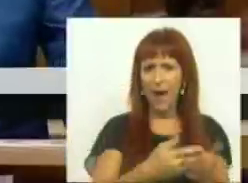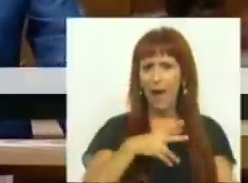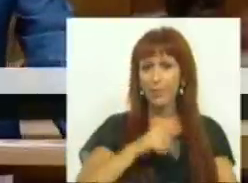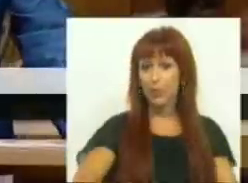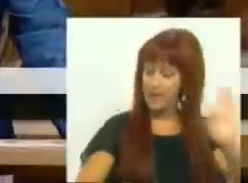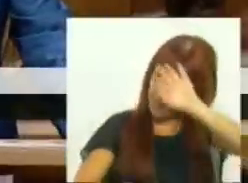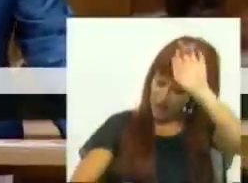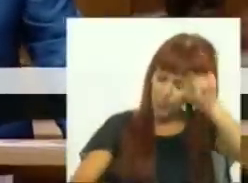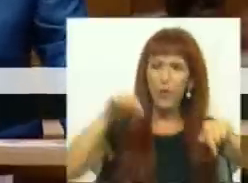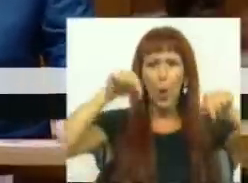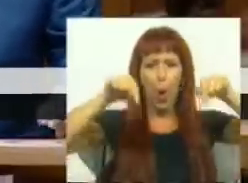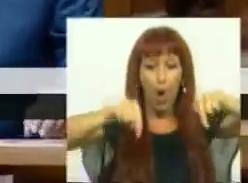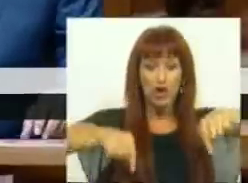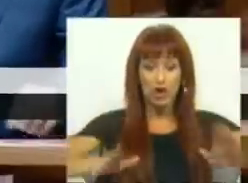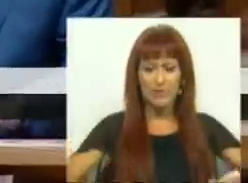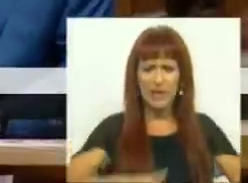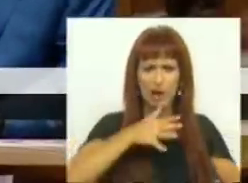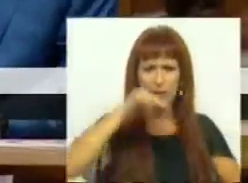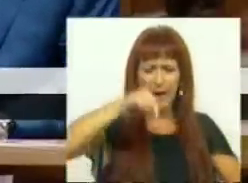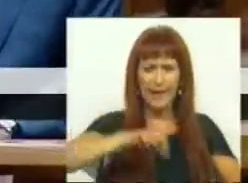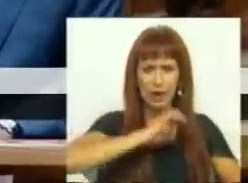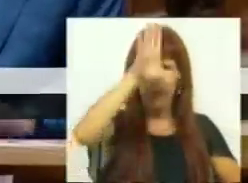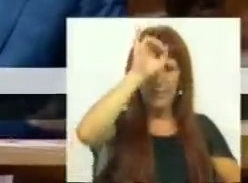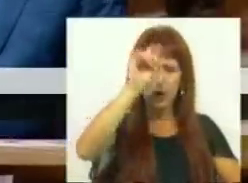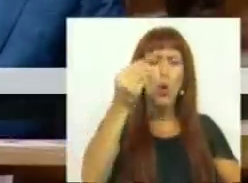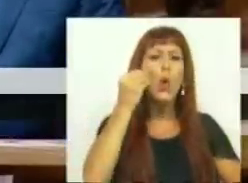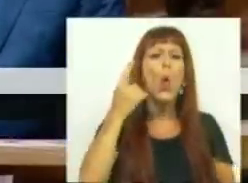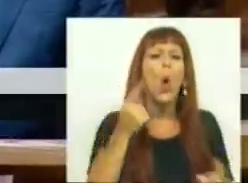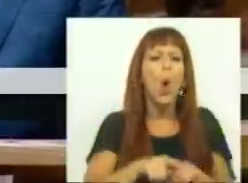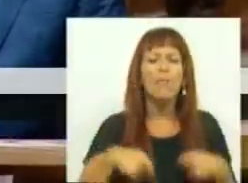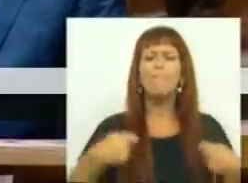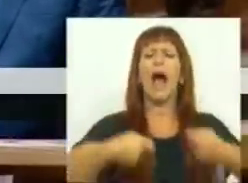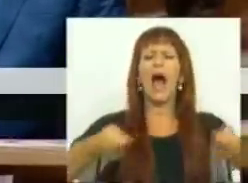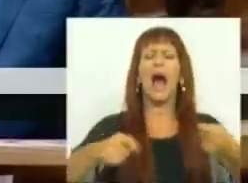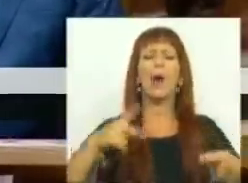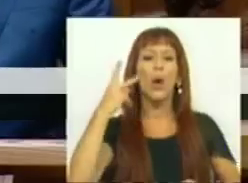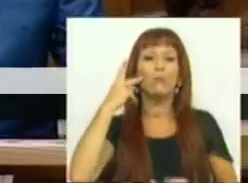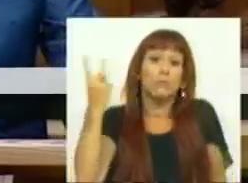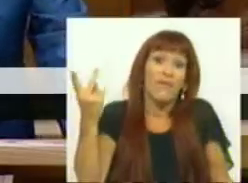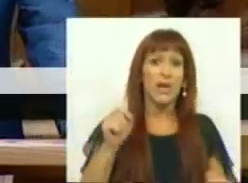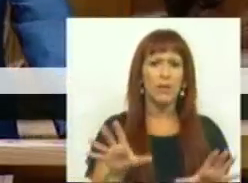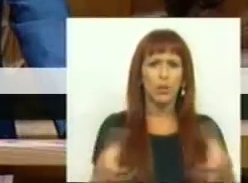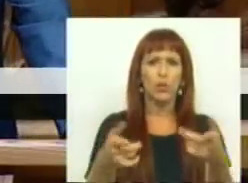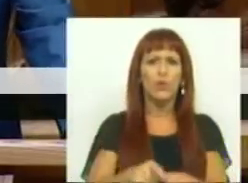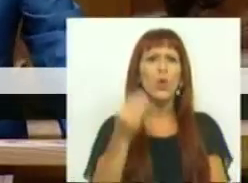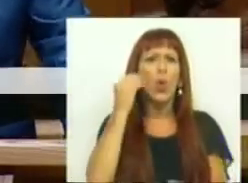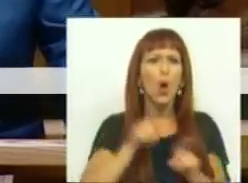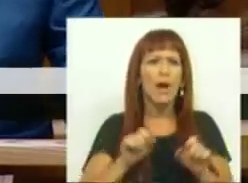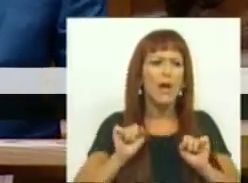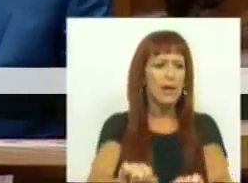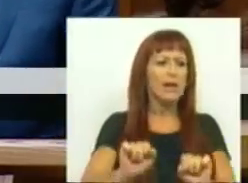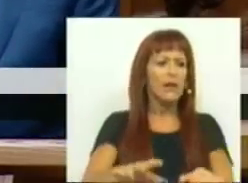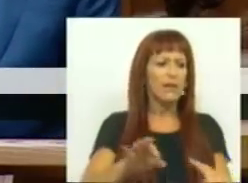Portugal. Hoje aqui tem que explicar, Sr. Primeiro-Ministro, como está a desbaratar a nossa vida coletiva, como está a